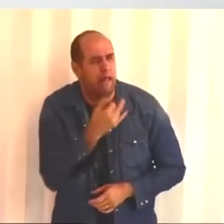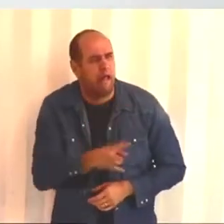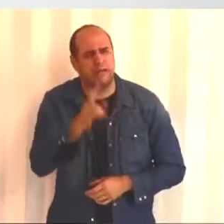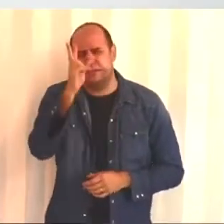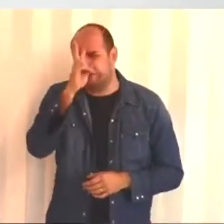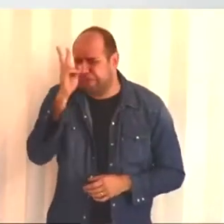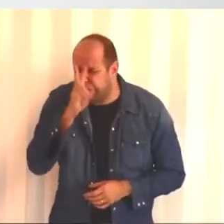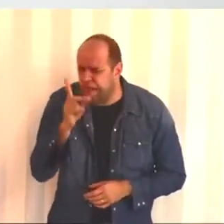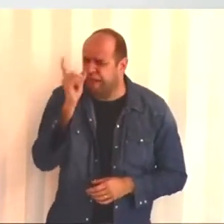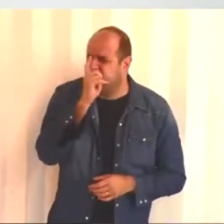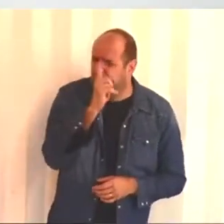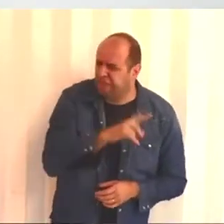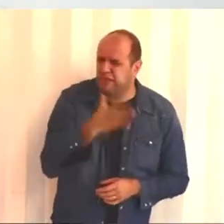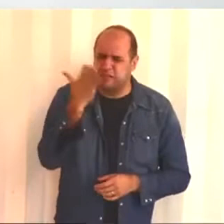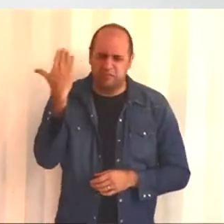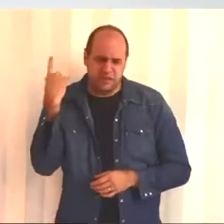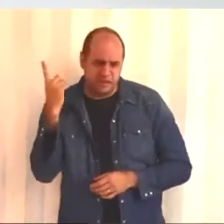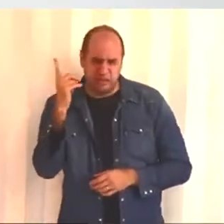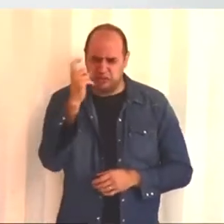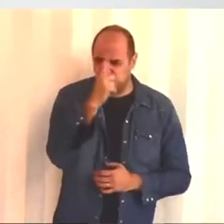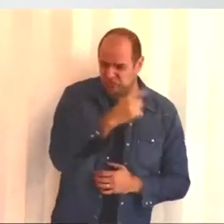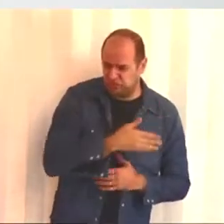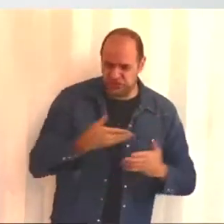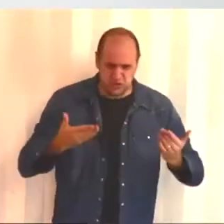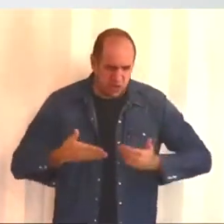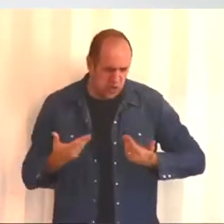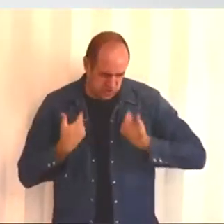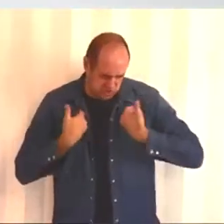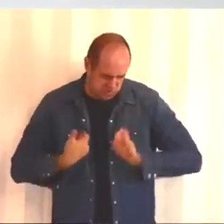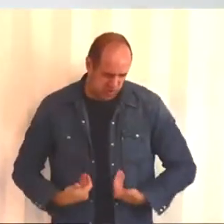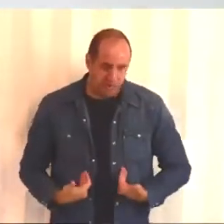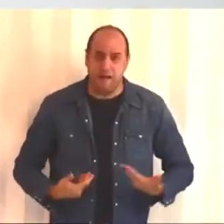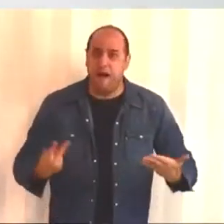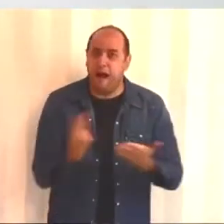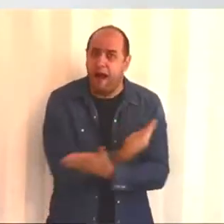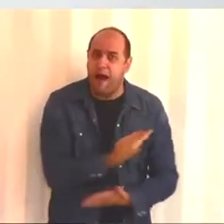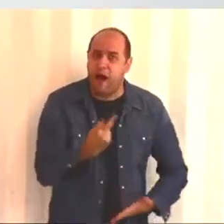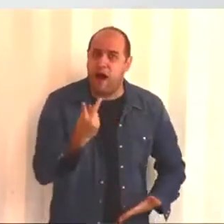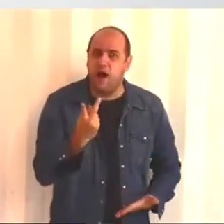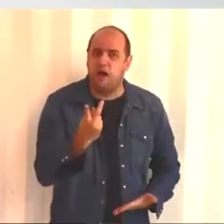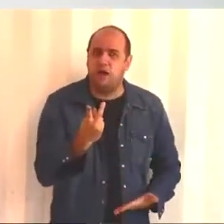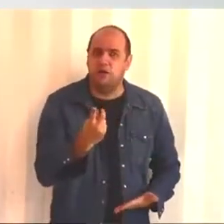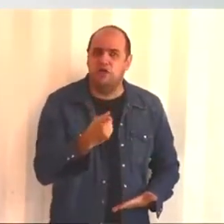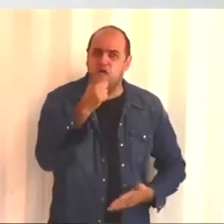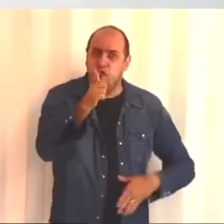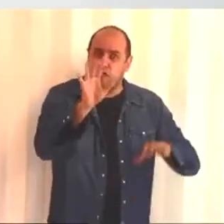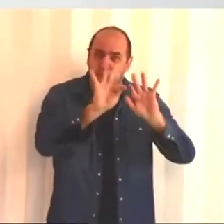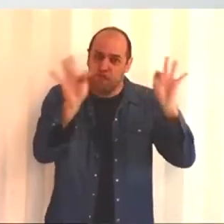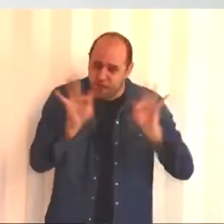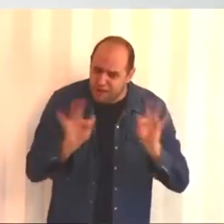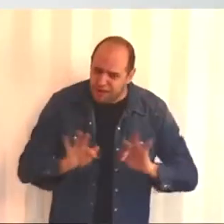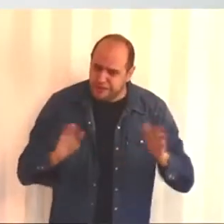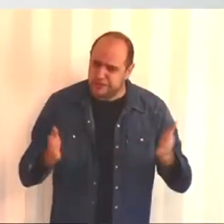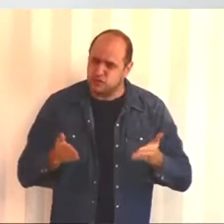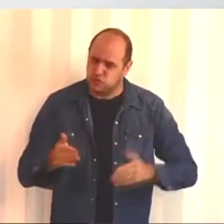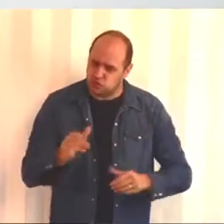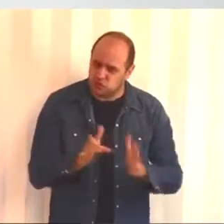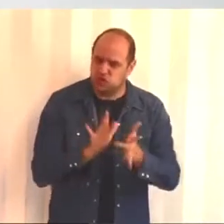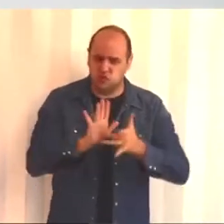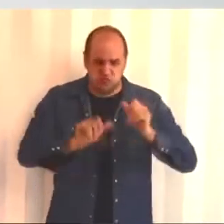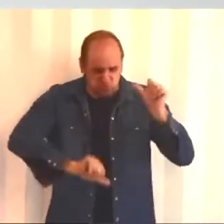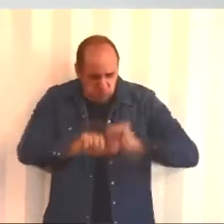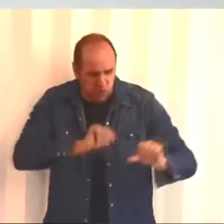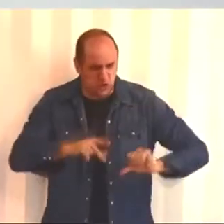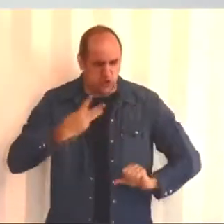uma história difícil no seu passado, por isso você é do jeito que é, você é fiel ao Senhor, você é um bem-aventurado, você é uma bem-aventurada,